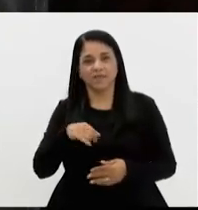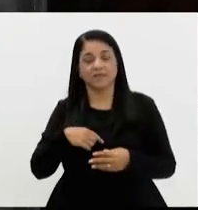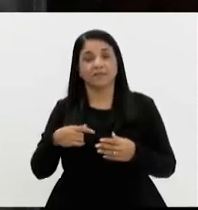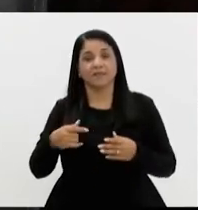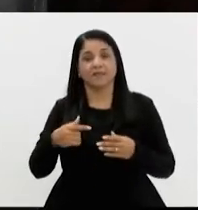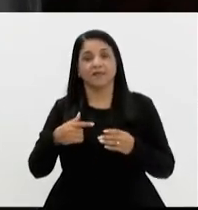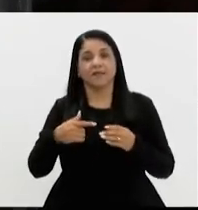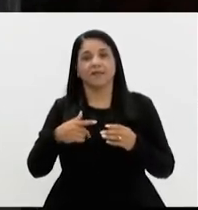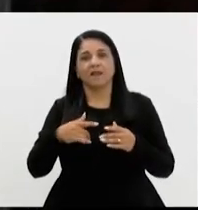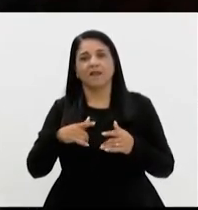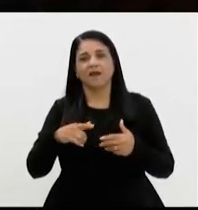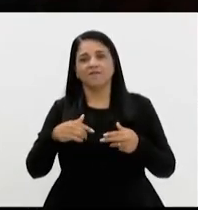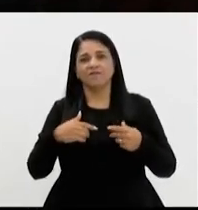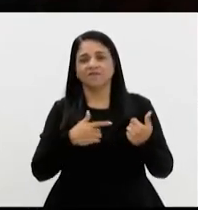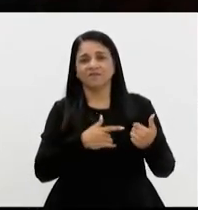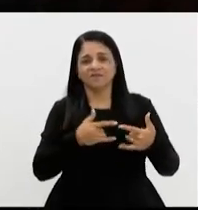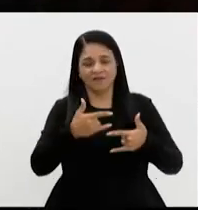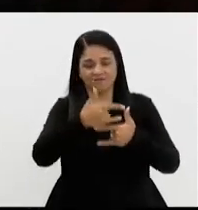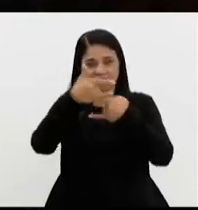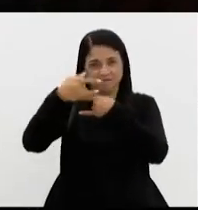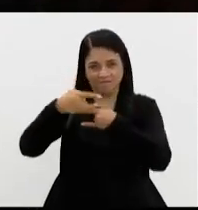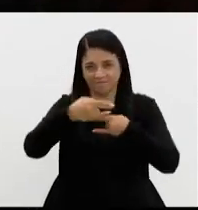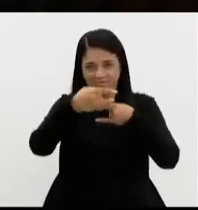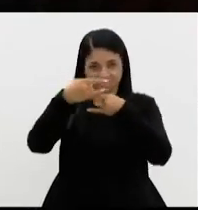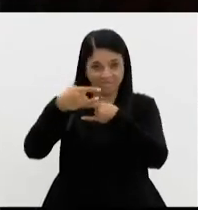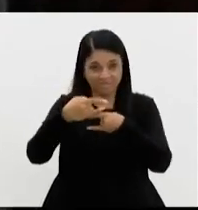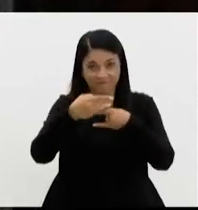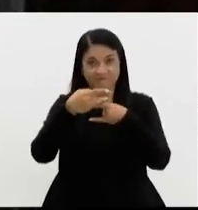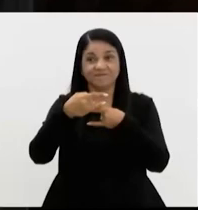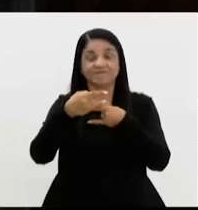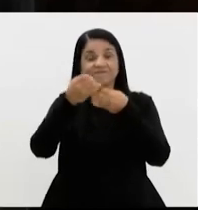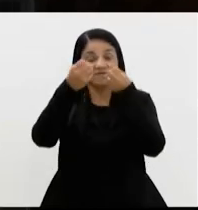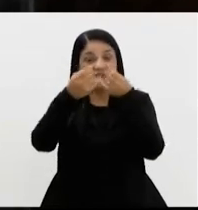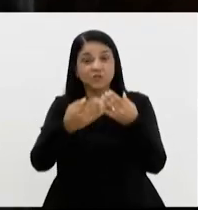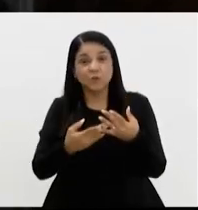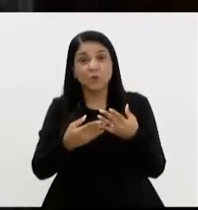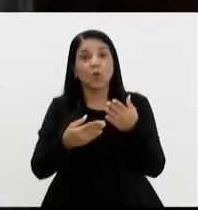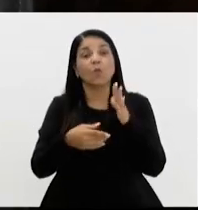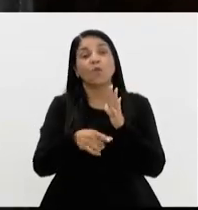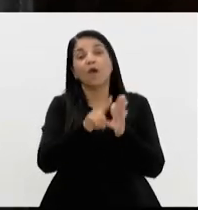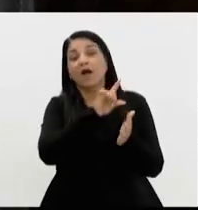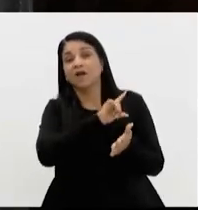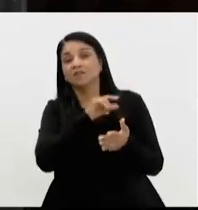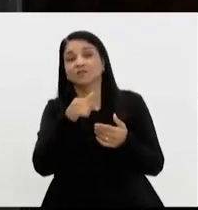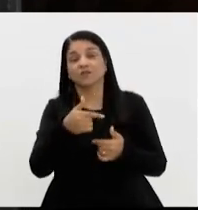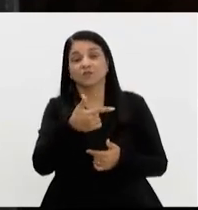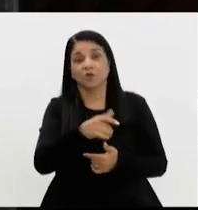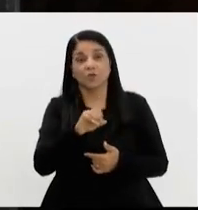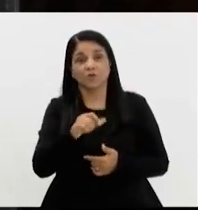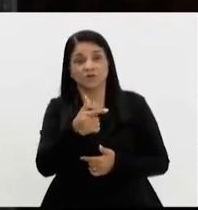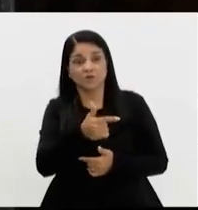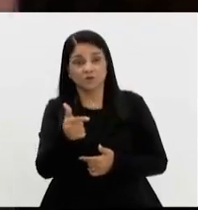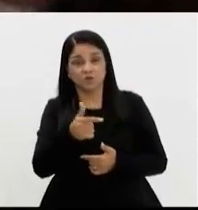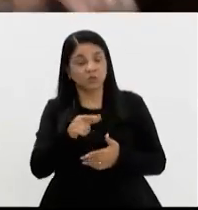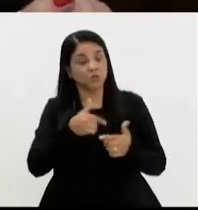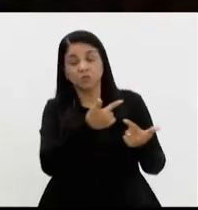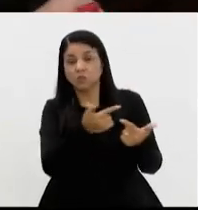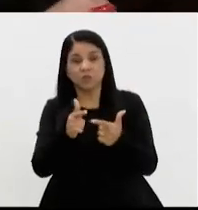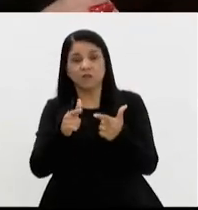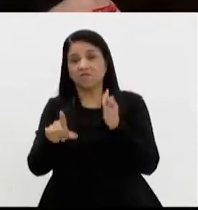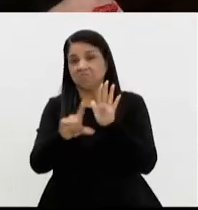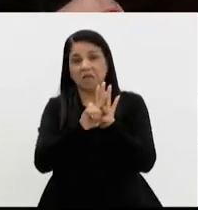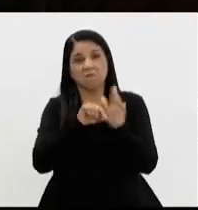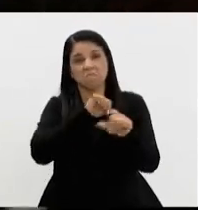possível porque esse tema surgiu nas eleições presidenciais de 2022 e a gente acabou não tendo nenhuma alteração Legislativa que é